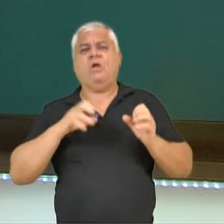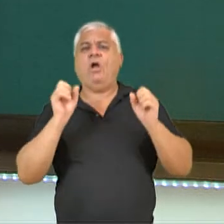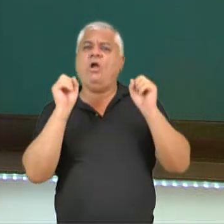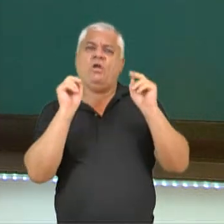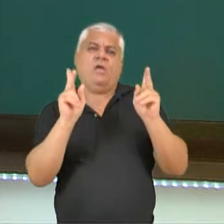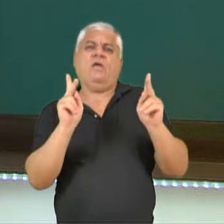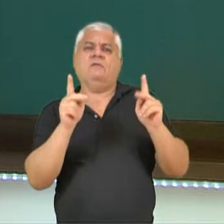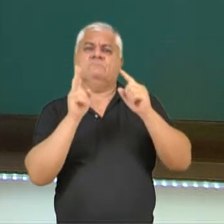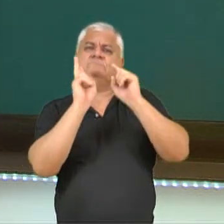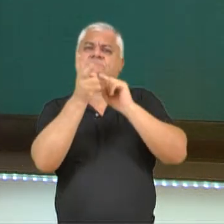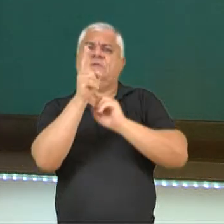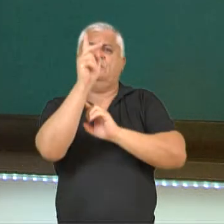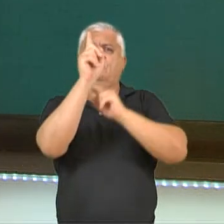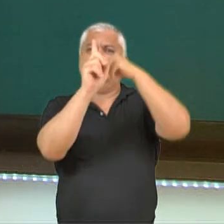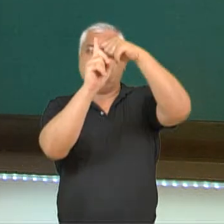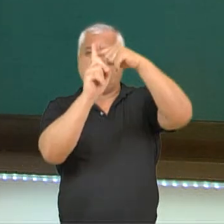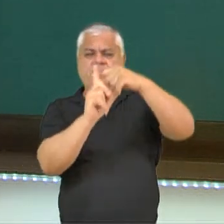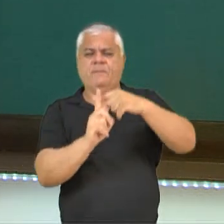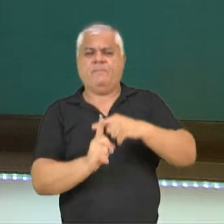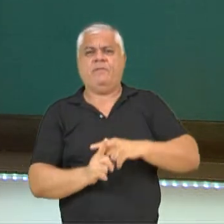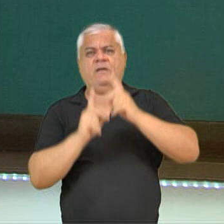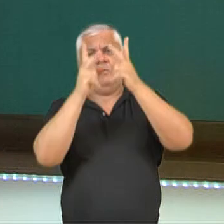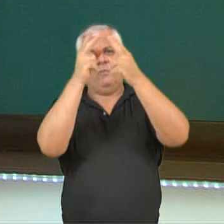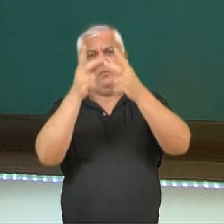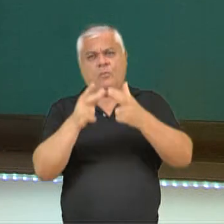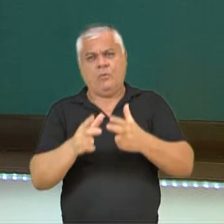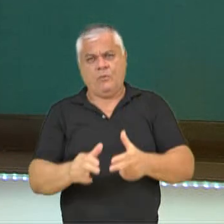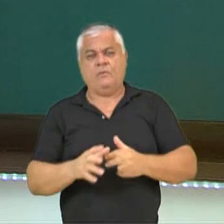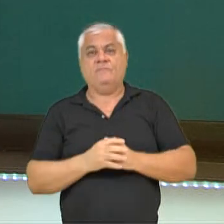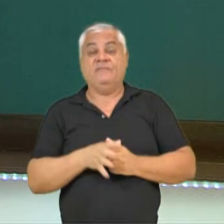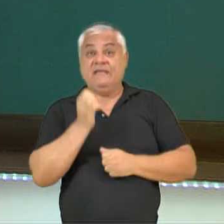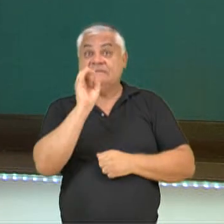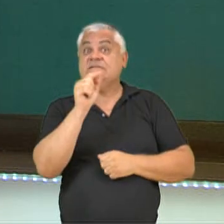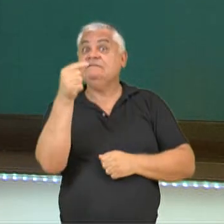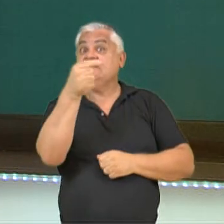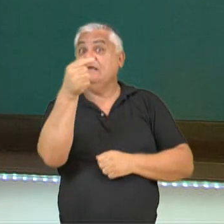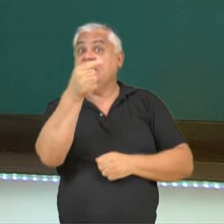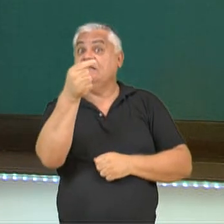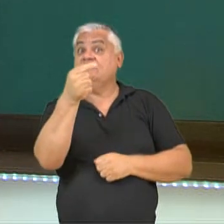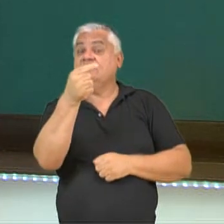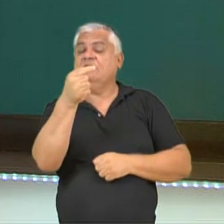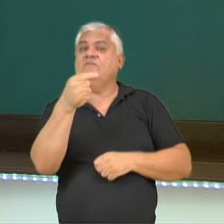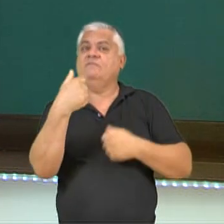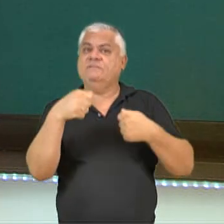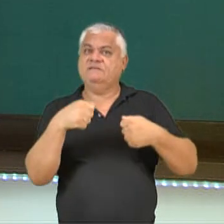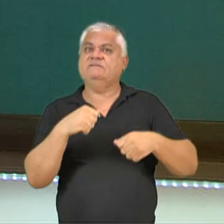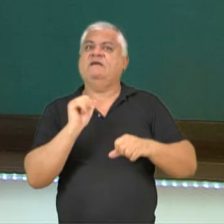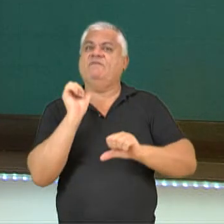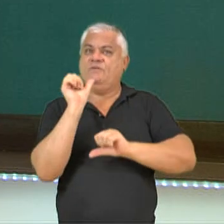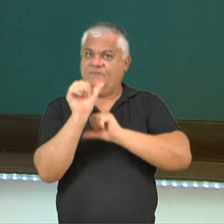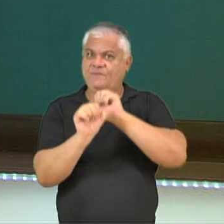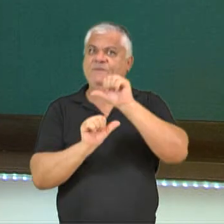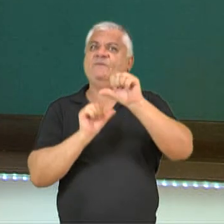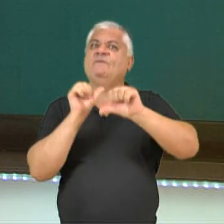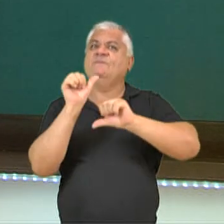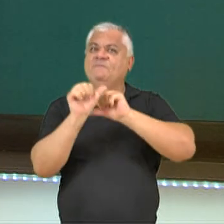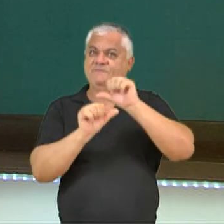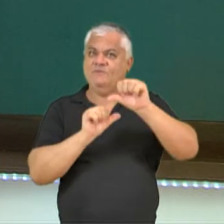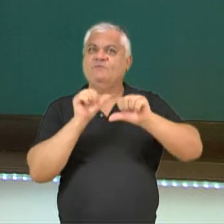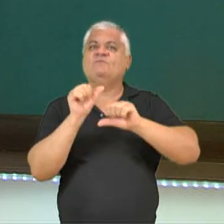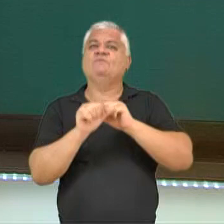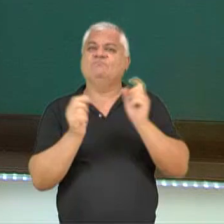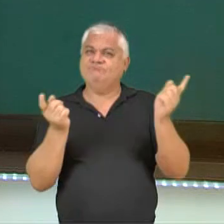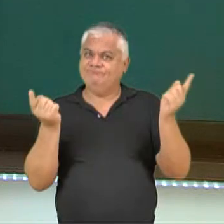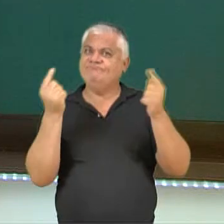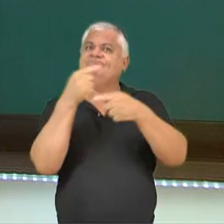significa que eu vou manter os sinais de todo mundo. Se tivesse um sinal negativo aqui acompanhando 4, significa que ele quer o